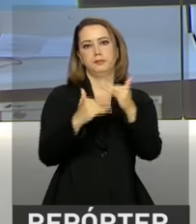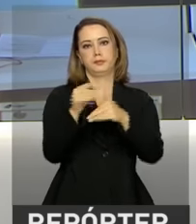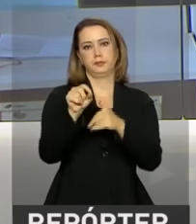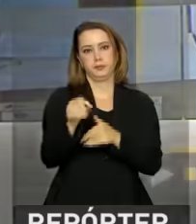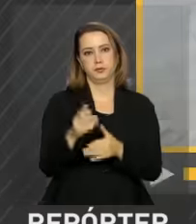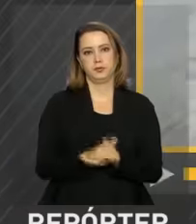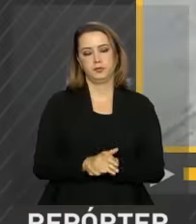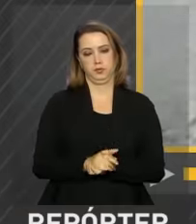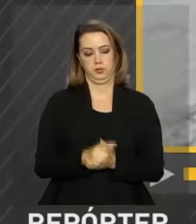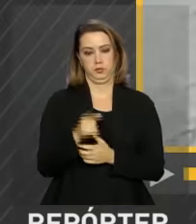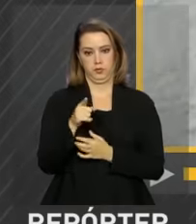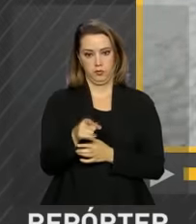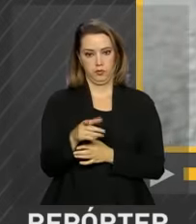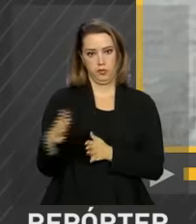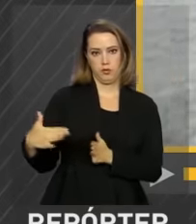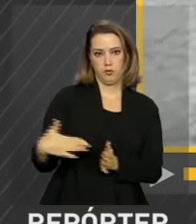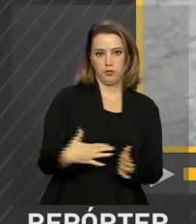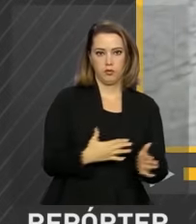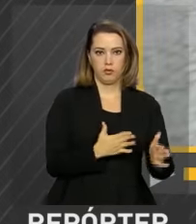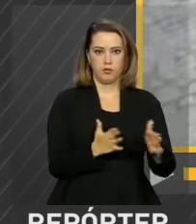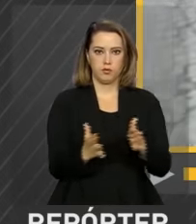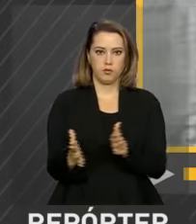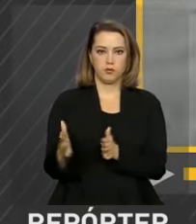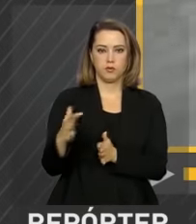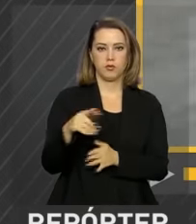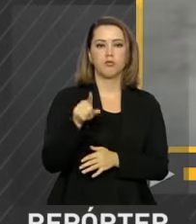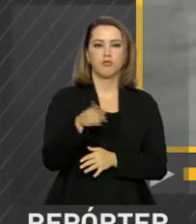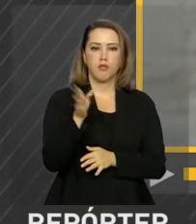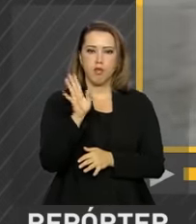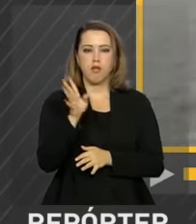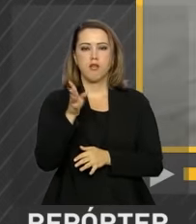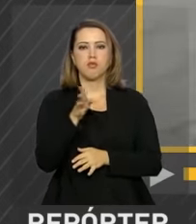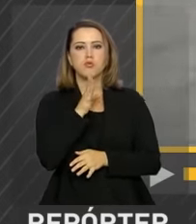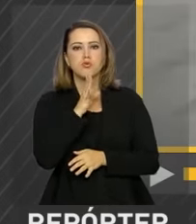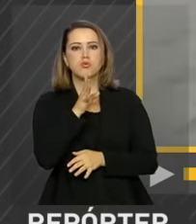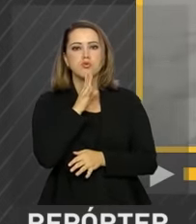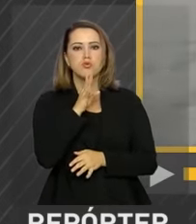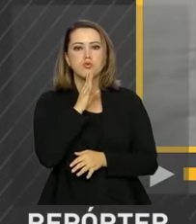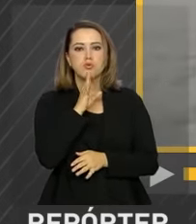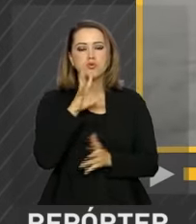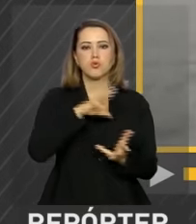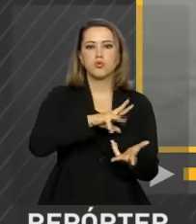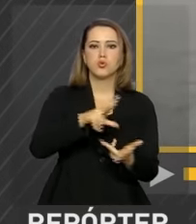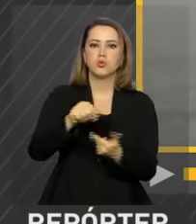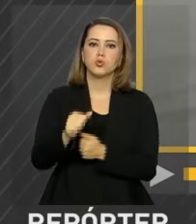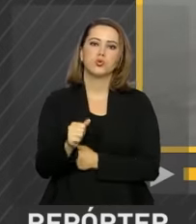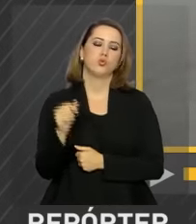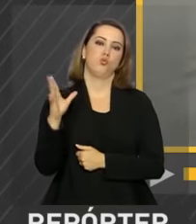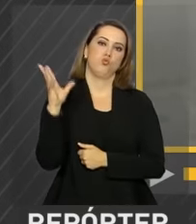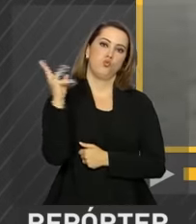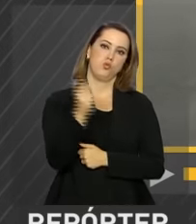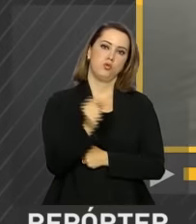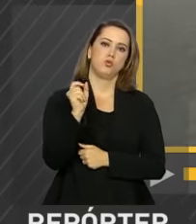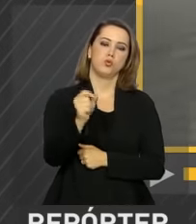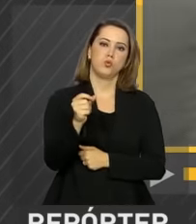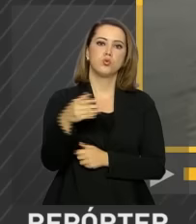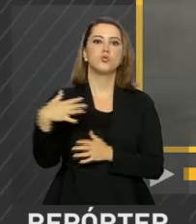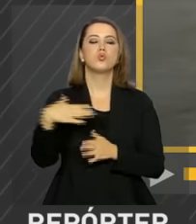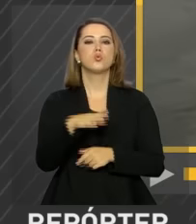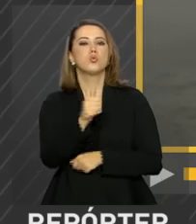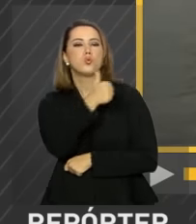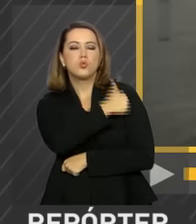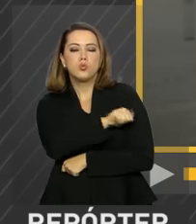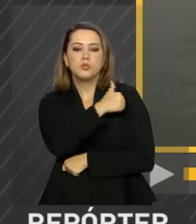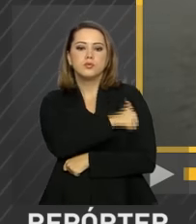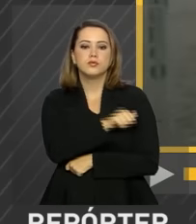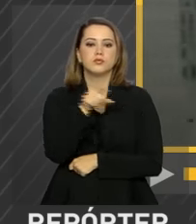gente esta calçada cheia de curvas é famosa no mundo inteiro é o calçadão da praia de Copacabana aqui no Rio